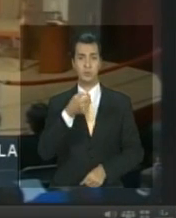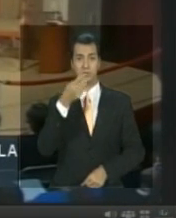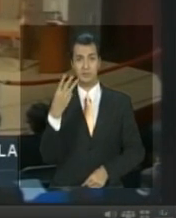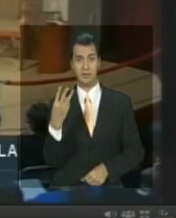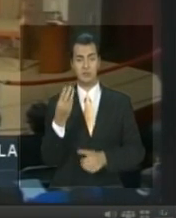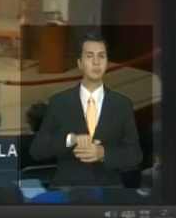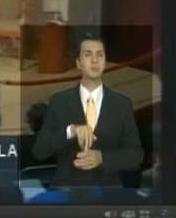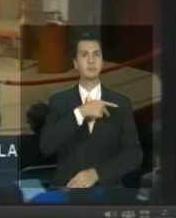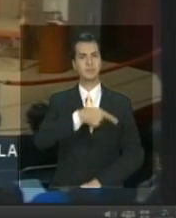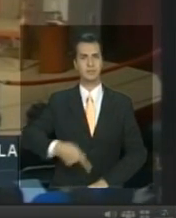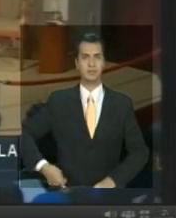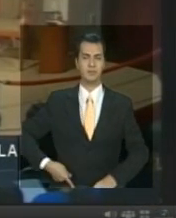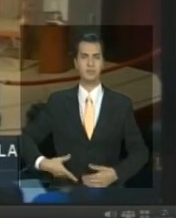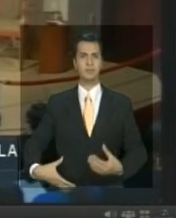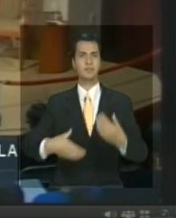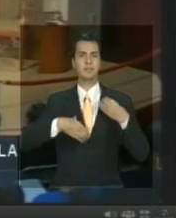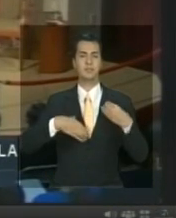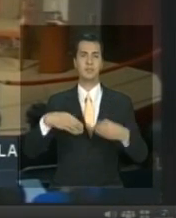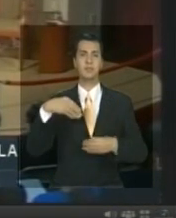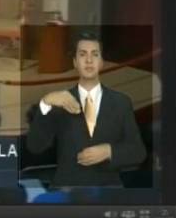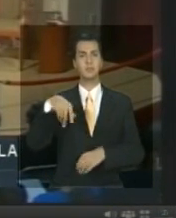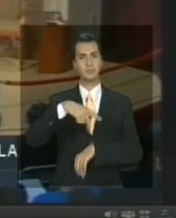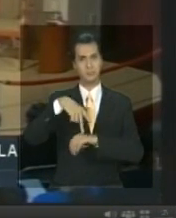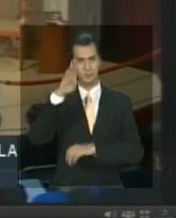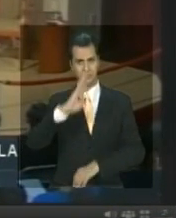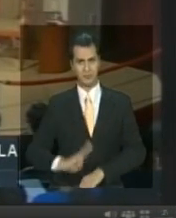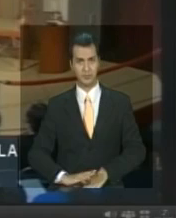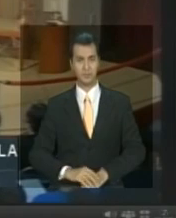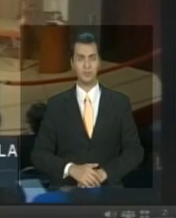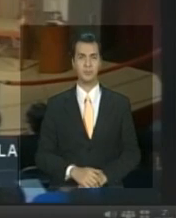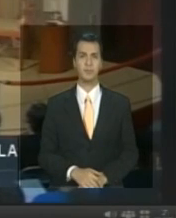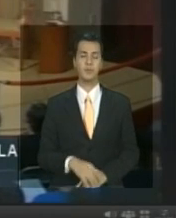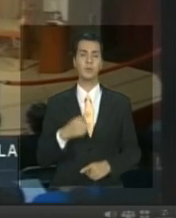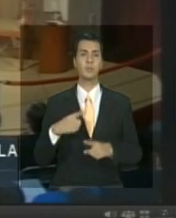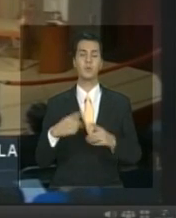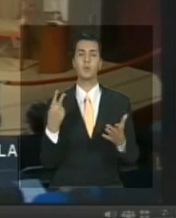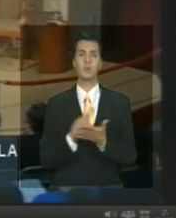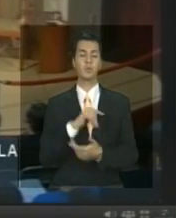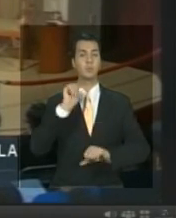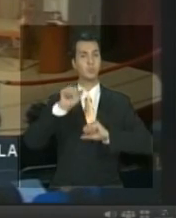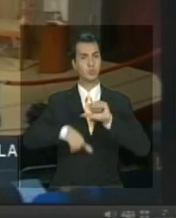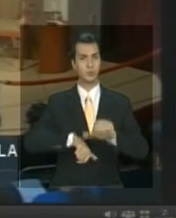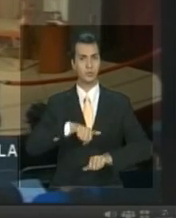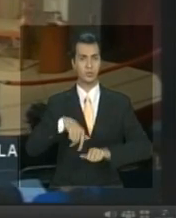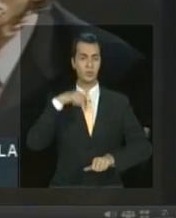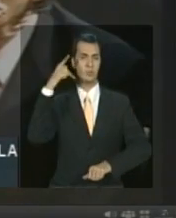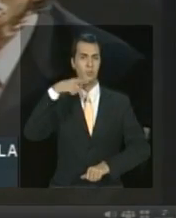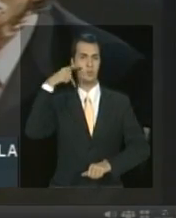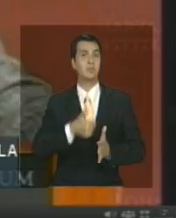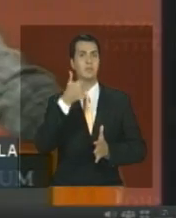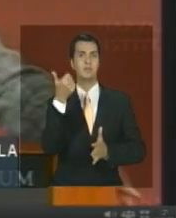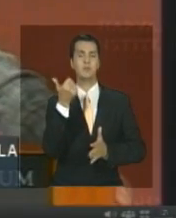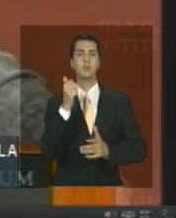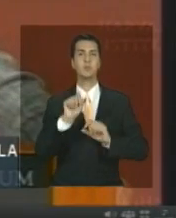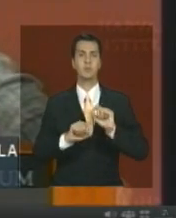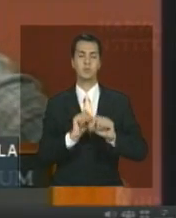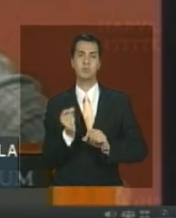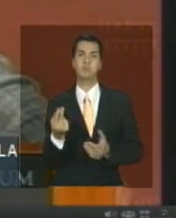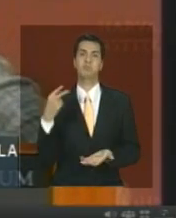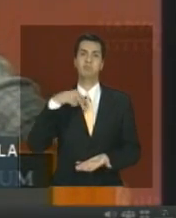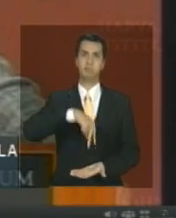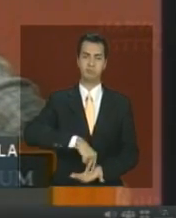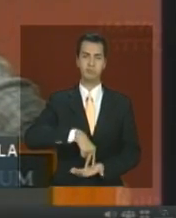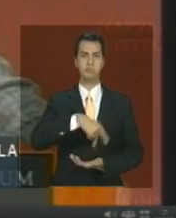Brasil, mudando uma situação política e chegando do governo